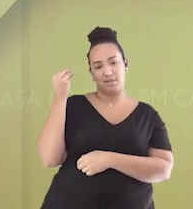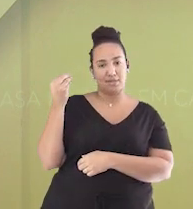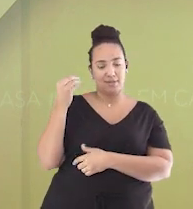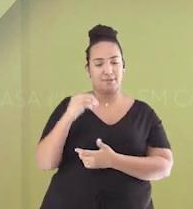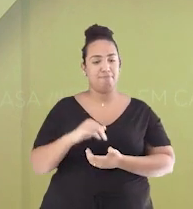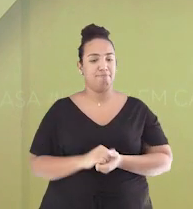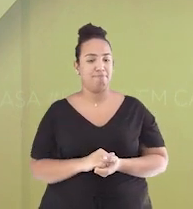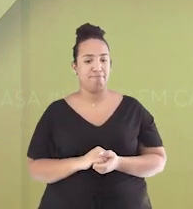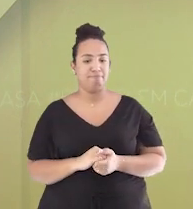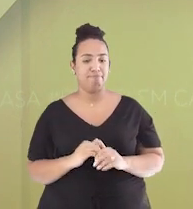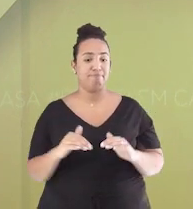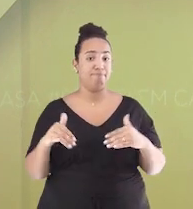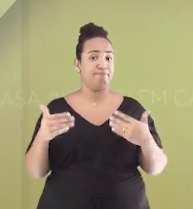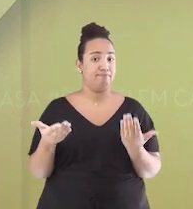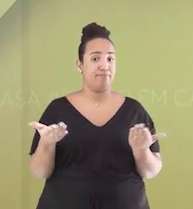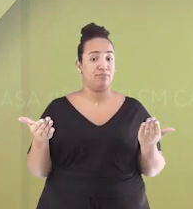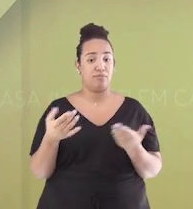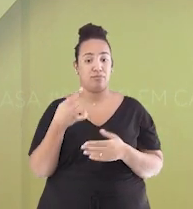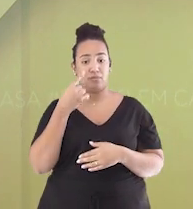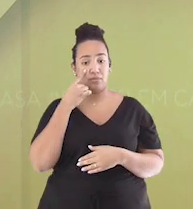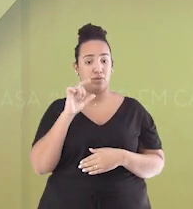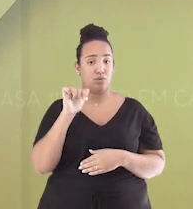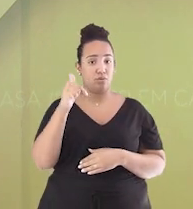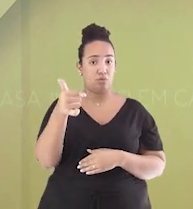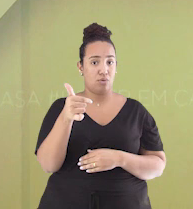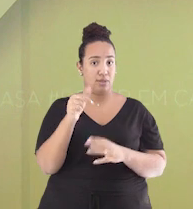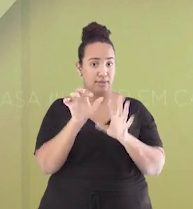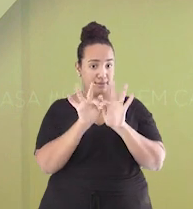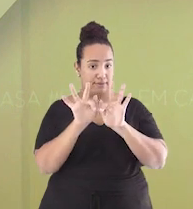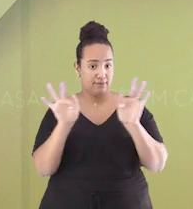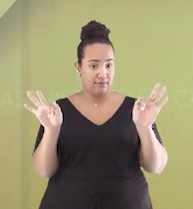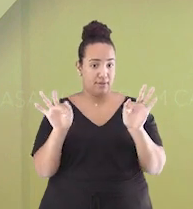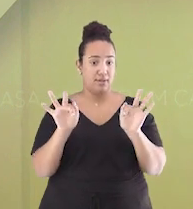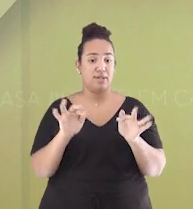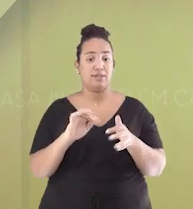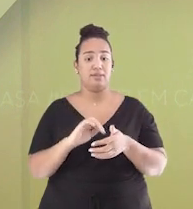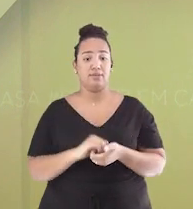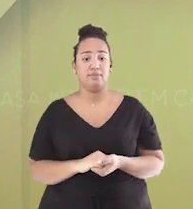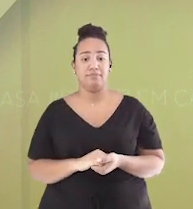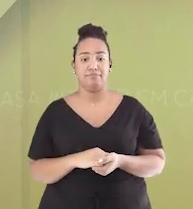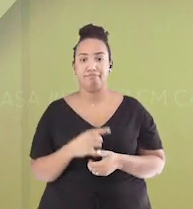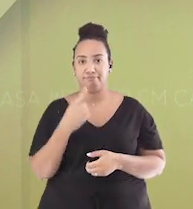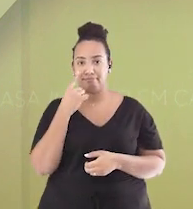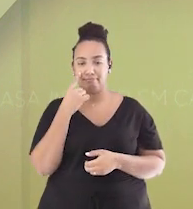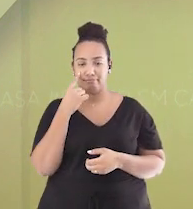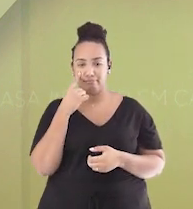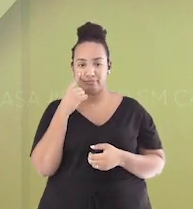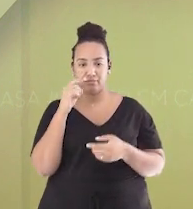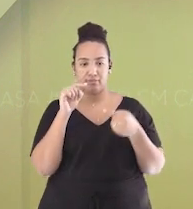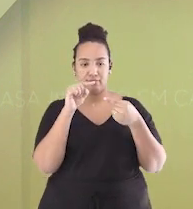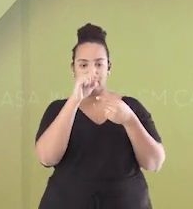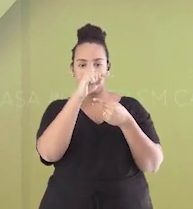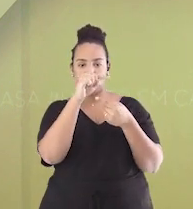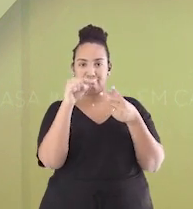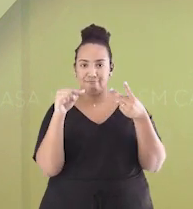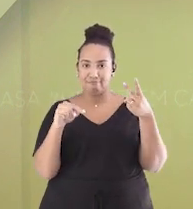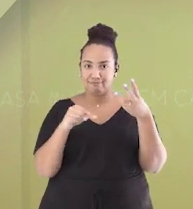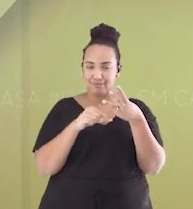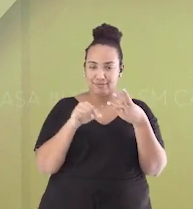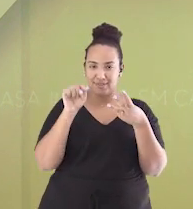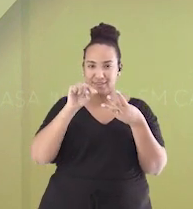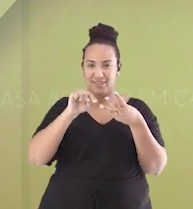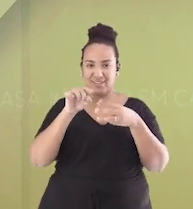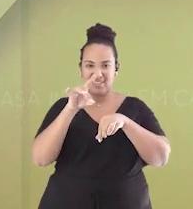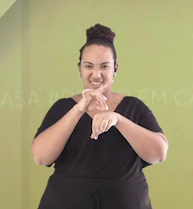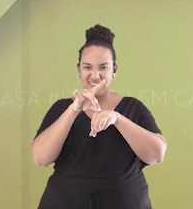Bom, e aí? Vamos para outro parágrafo. E levavam tábua, o remédio era tirar o